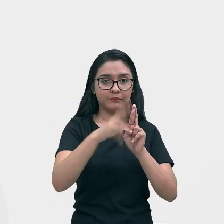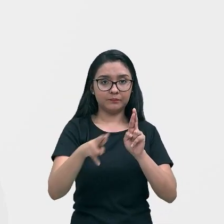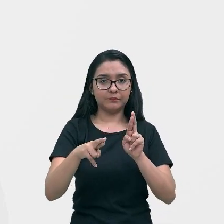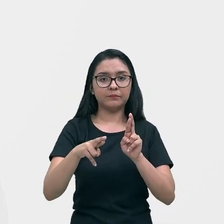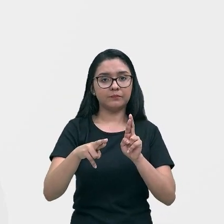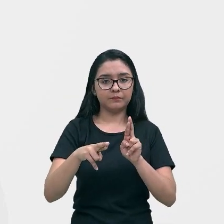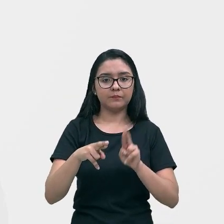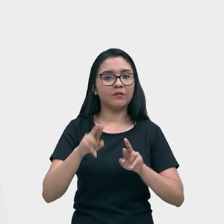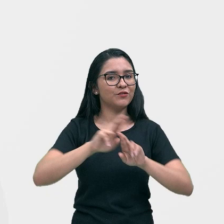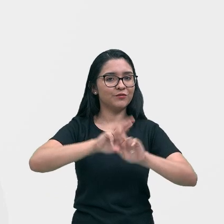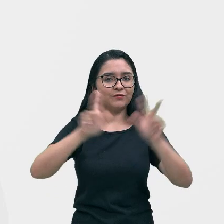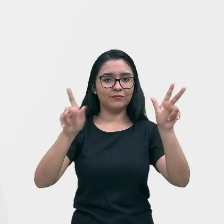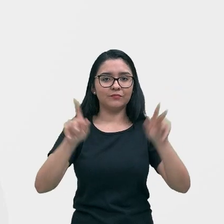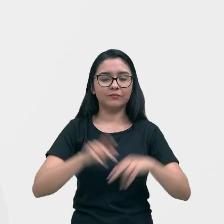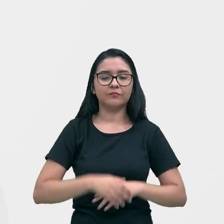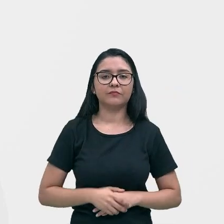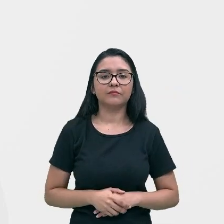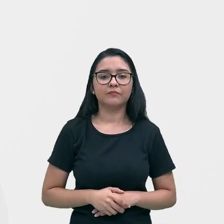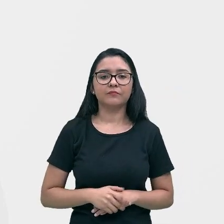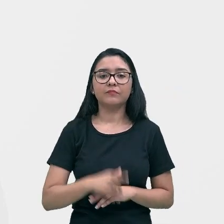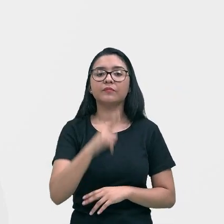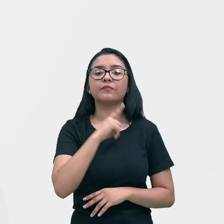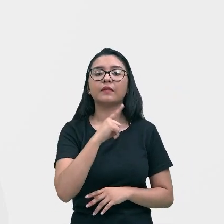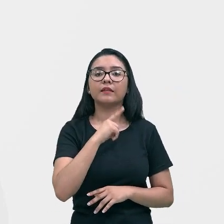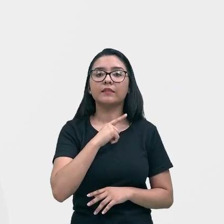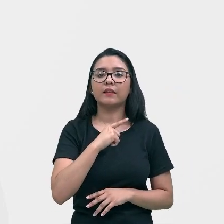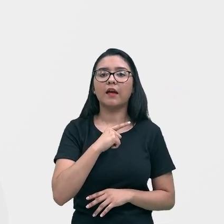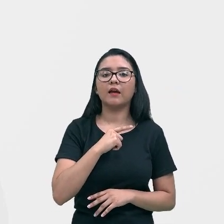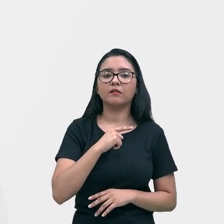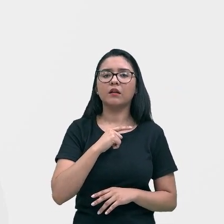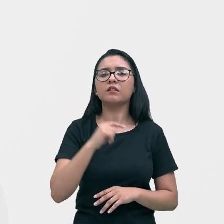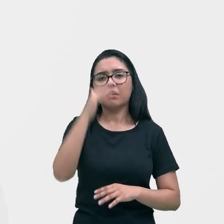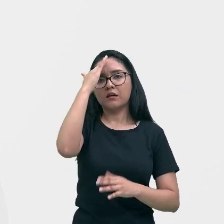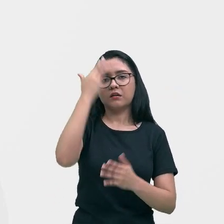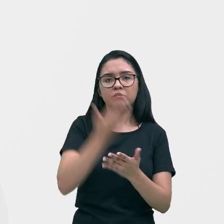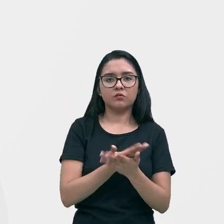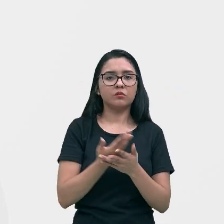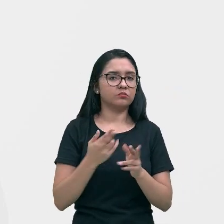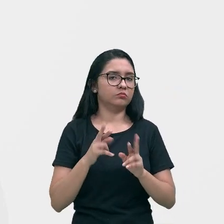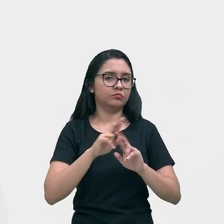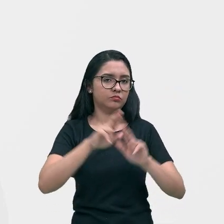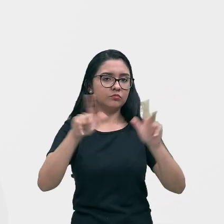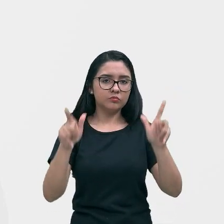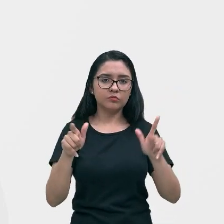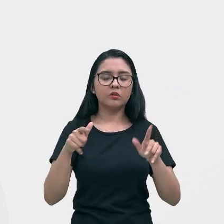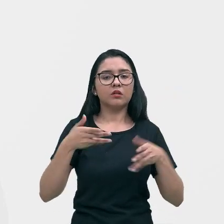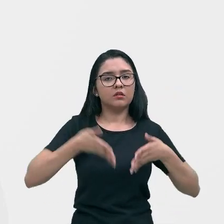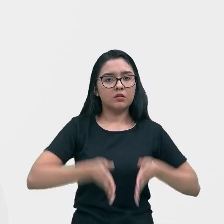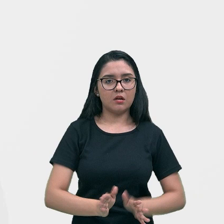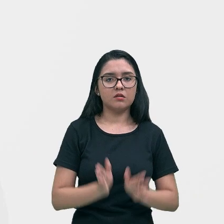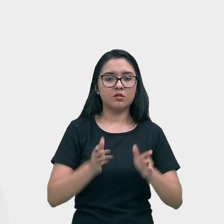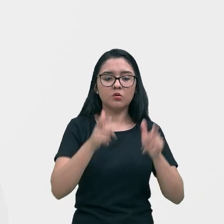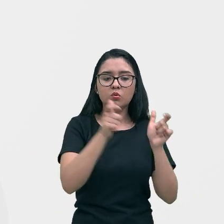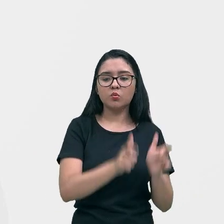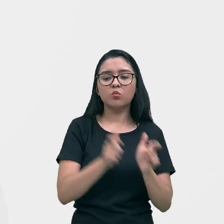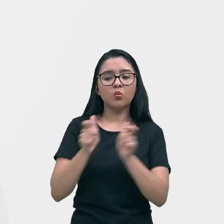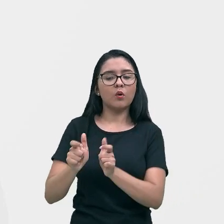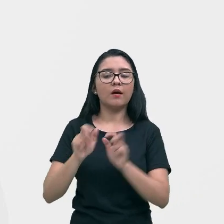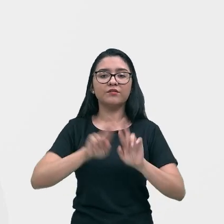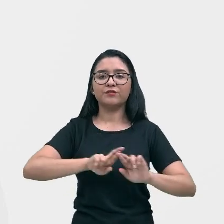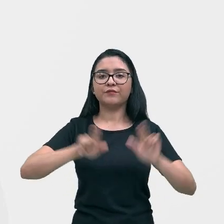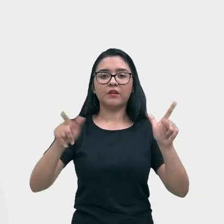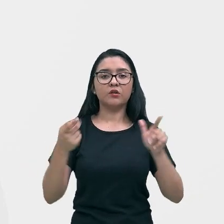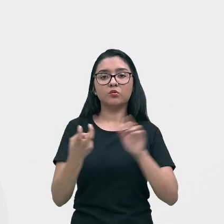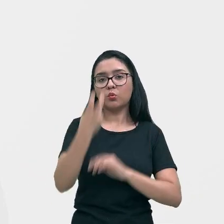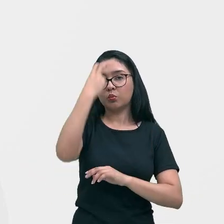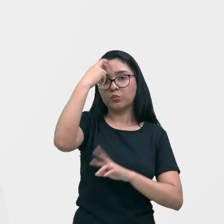religiosas diferentes. Eles têm crenças diferentes, eles nasceram em ambientes com cultura diferente.